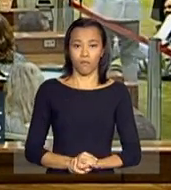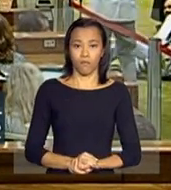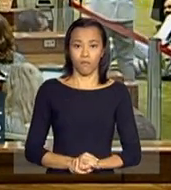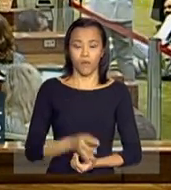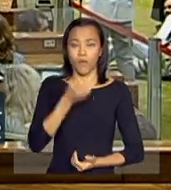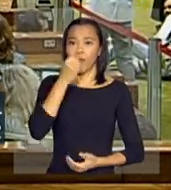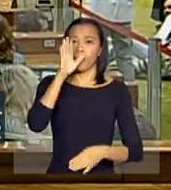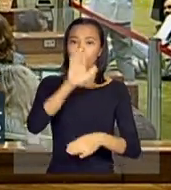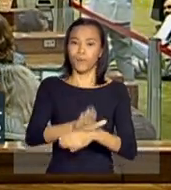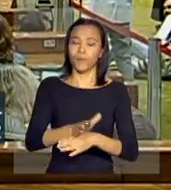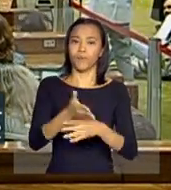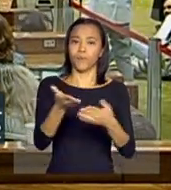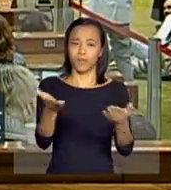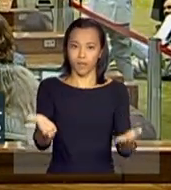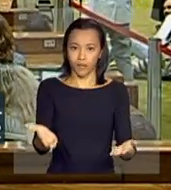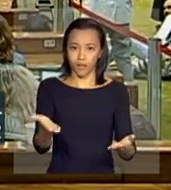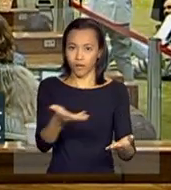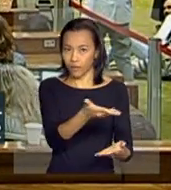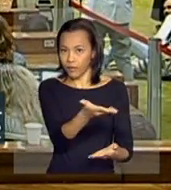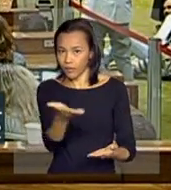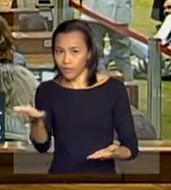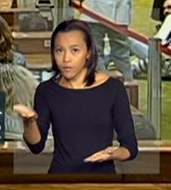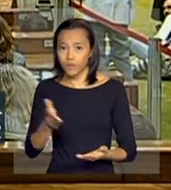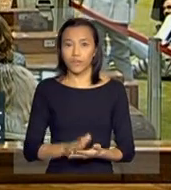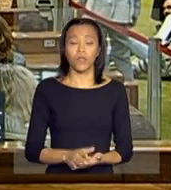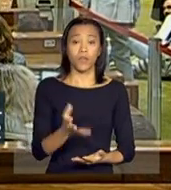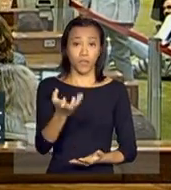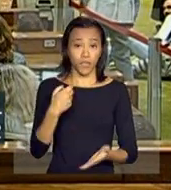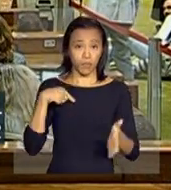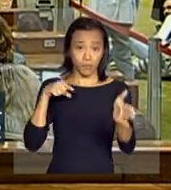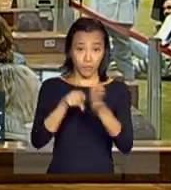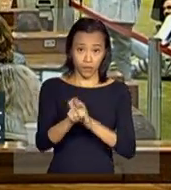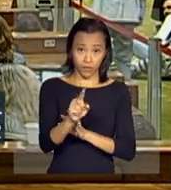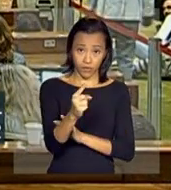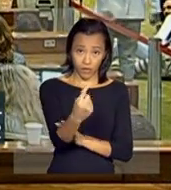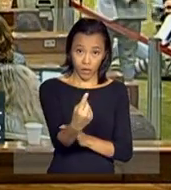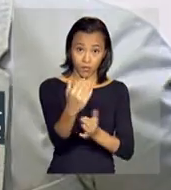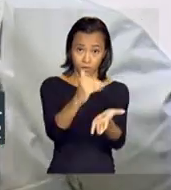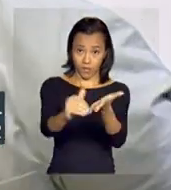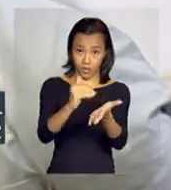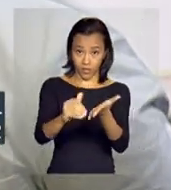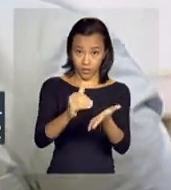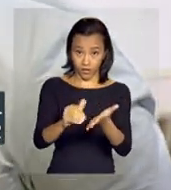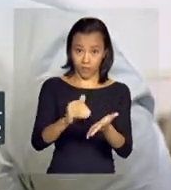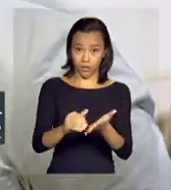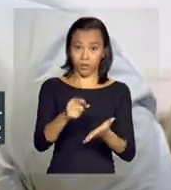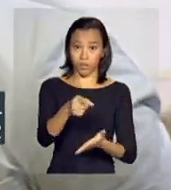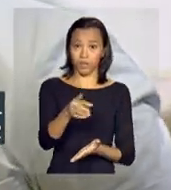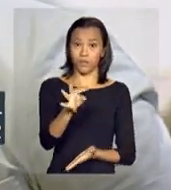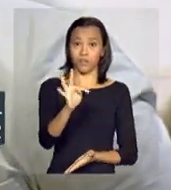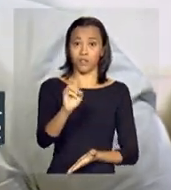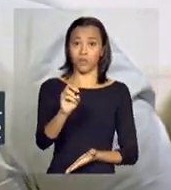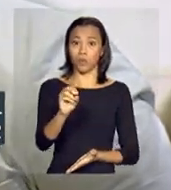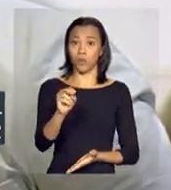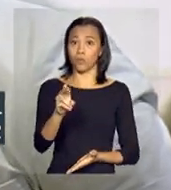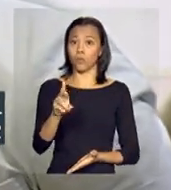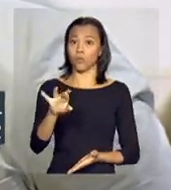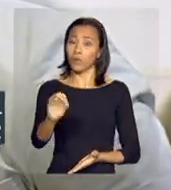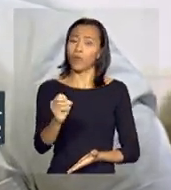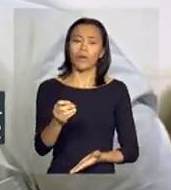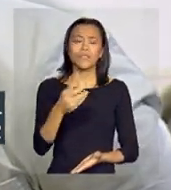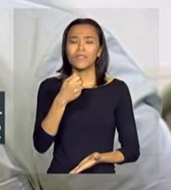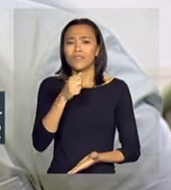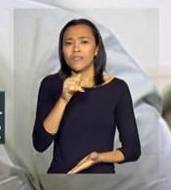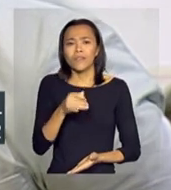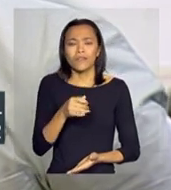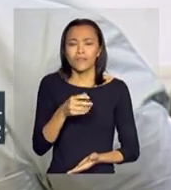Boa tarde, ministros e ministras. Queria direcionar uma pergunta aqui para o secretário do Tesouro. Secretário, desculpa a insistência